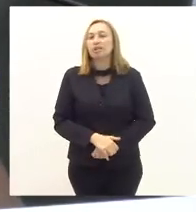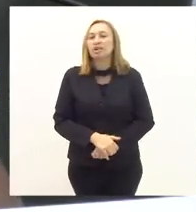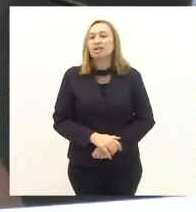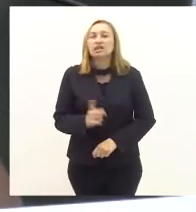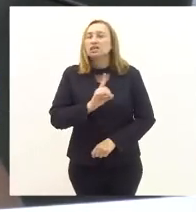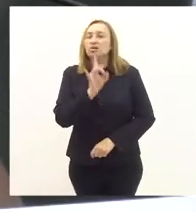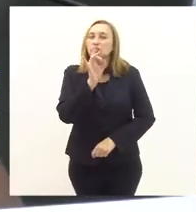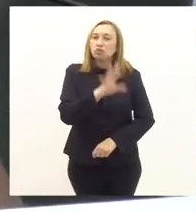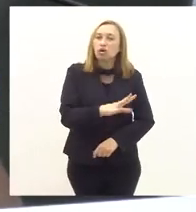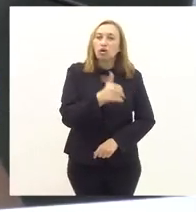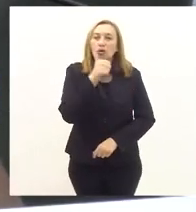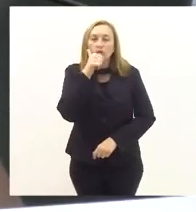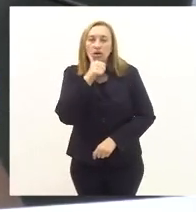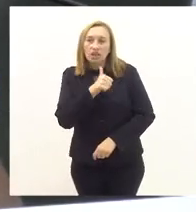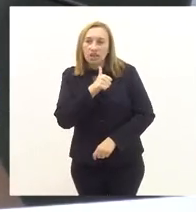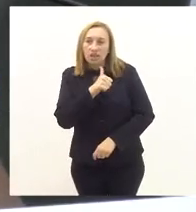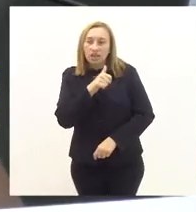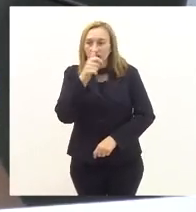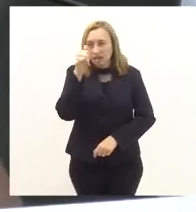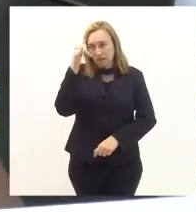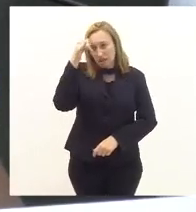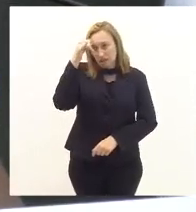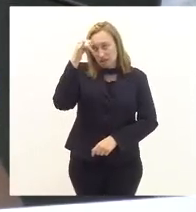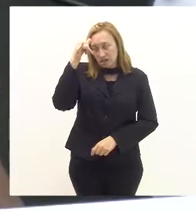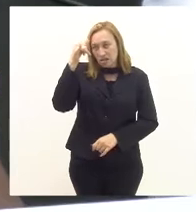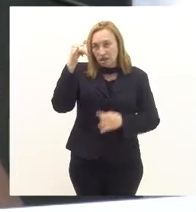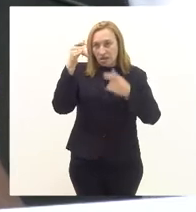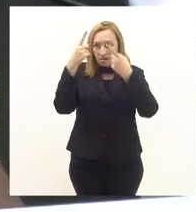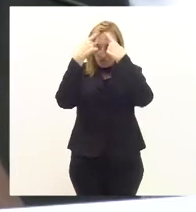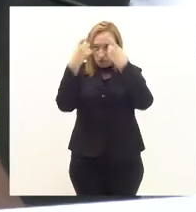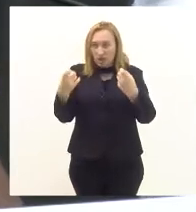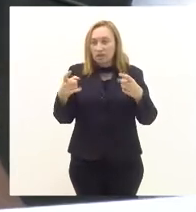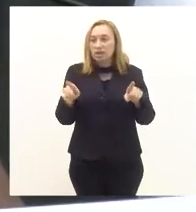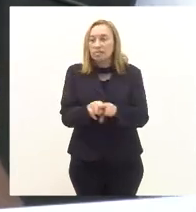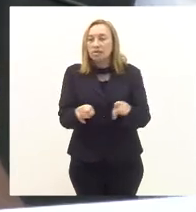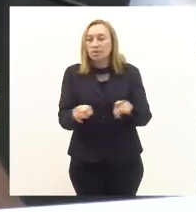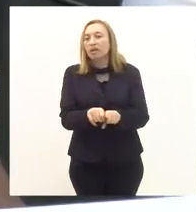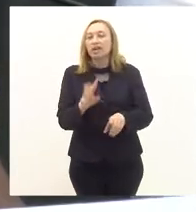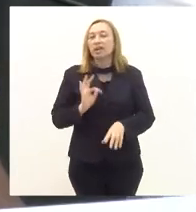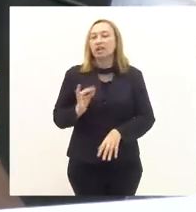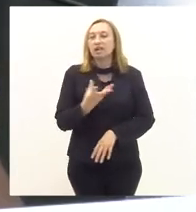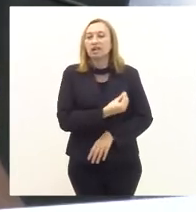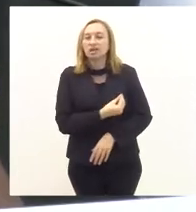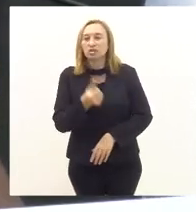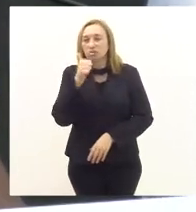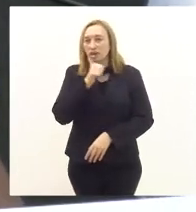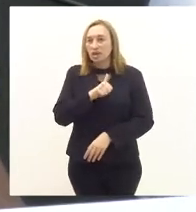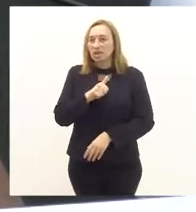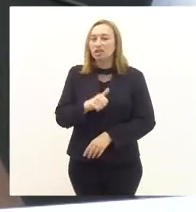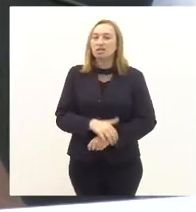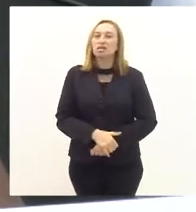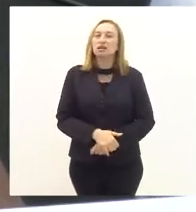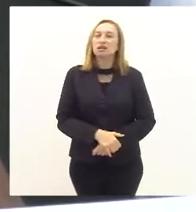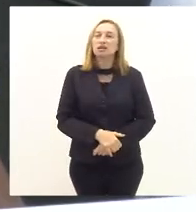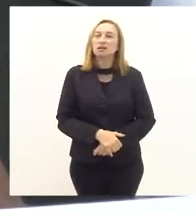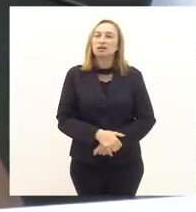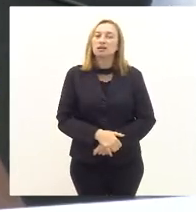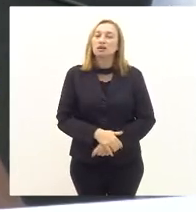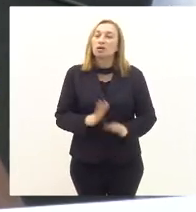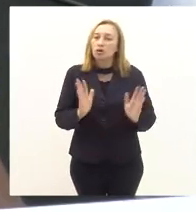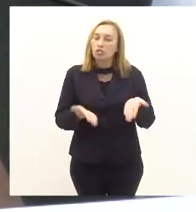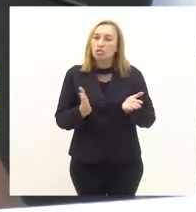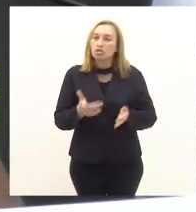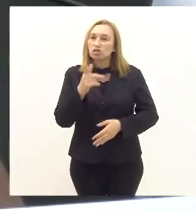não só mulheres vítimas de violência, mas também mulheres trans vítimas de violência. Então, a função hoje